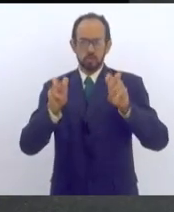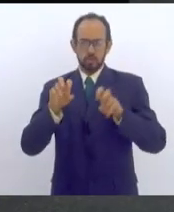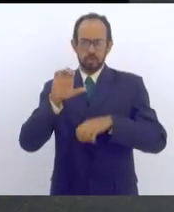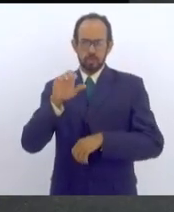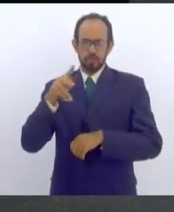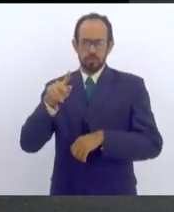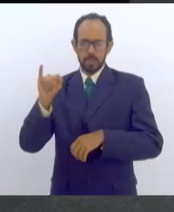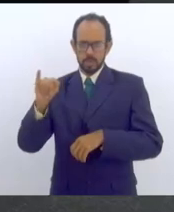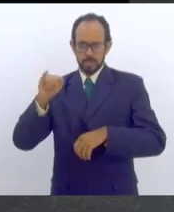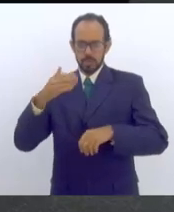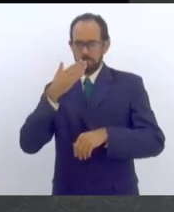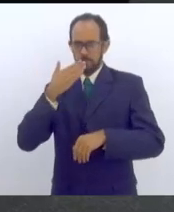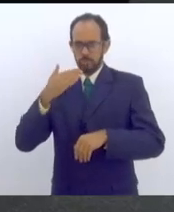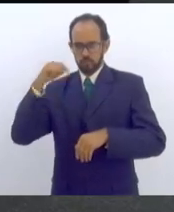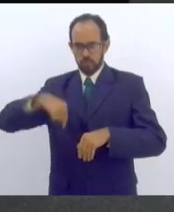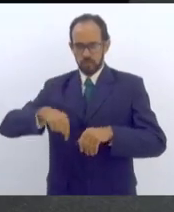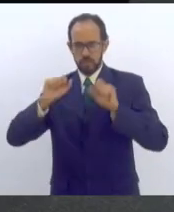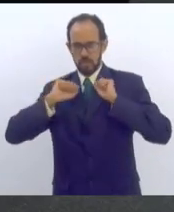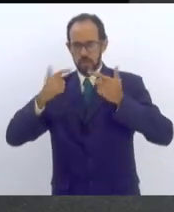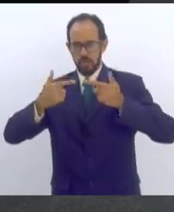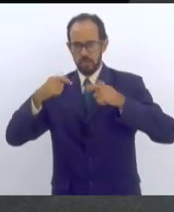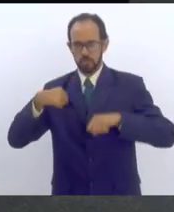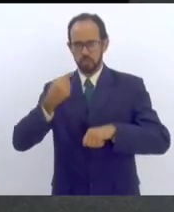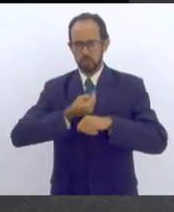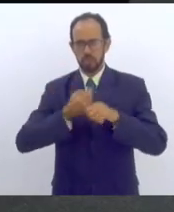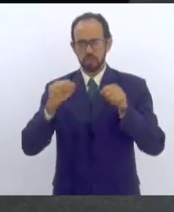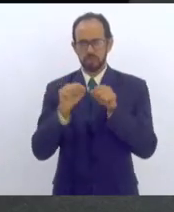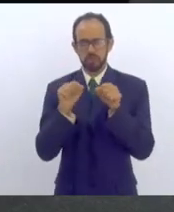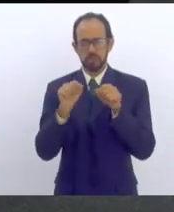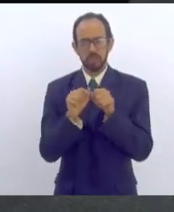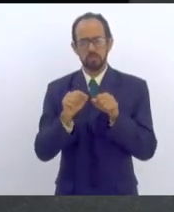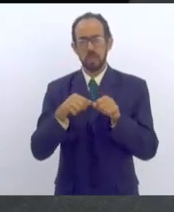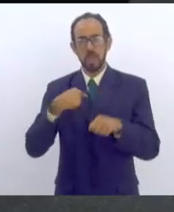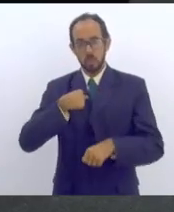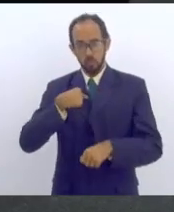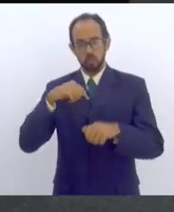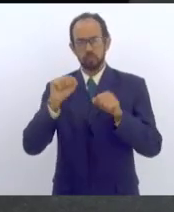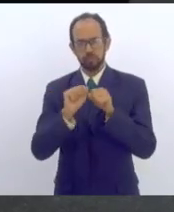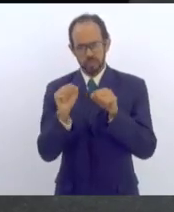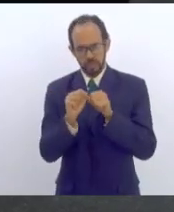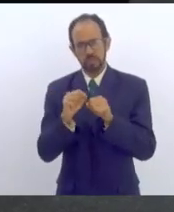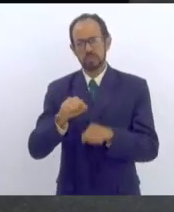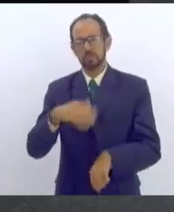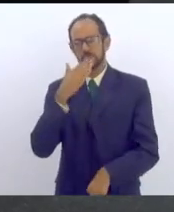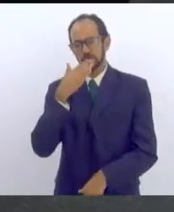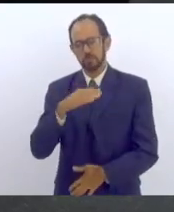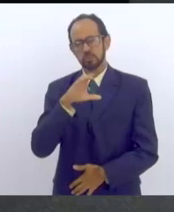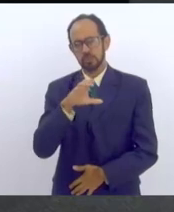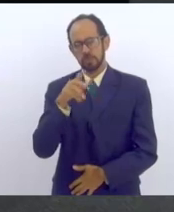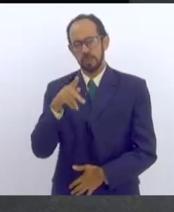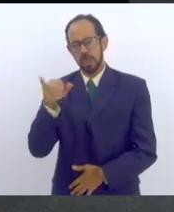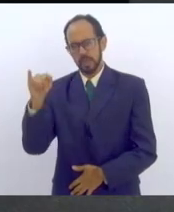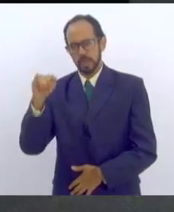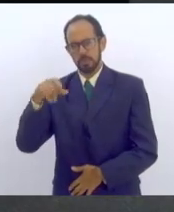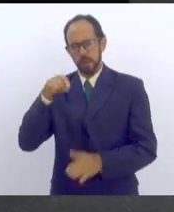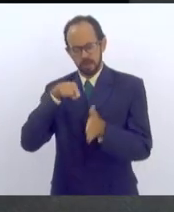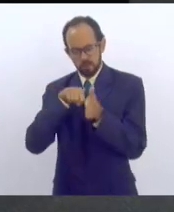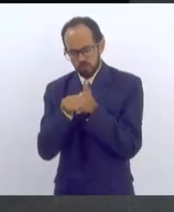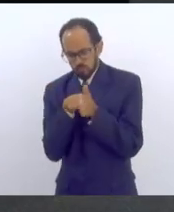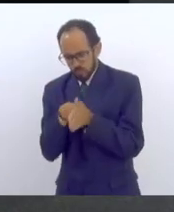nessa casa, é que nós protocolamos um pedido de CPI para averiguar todo o